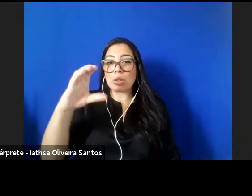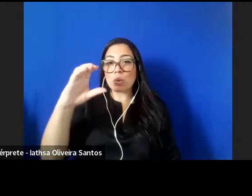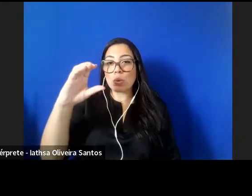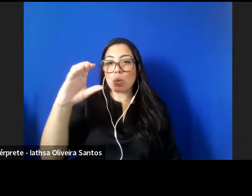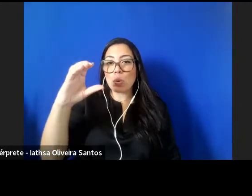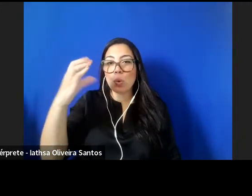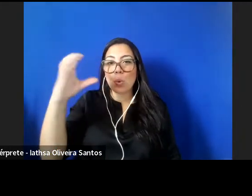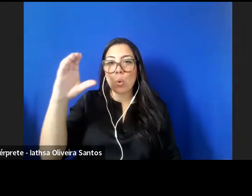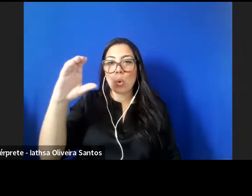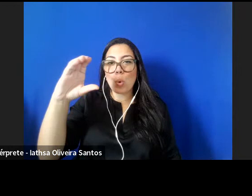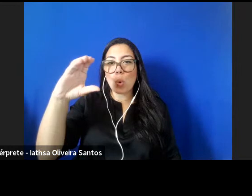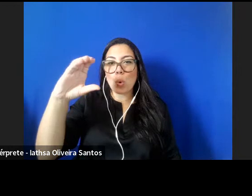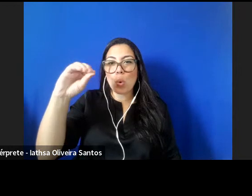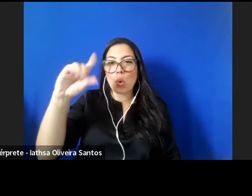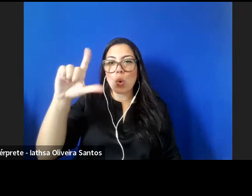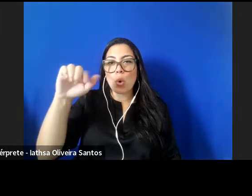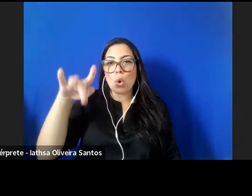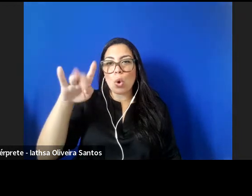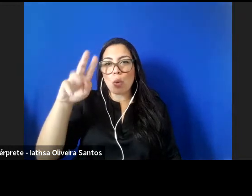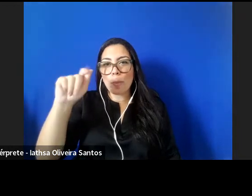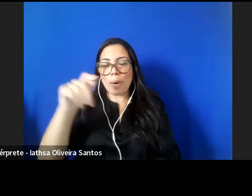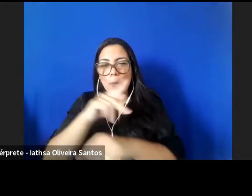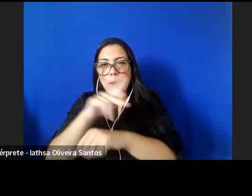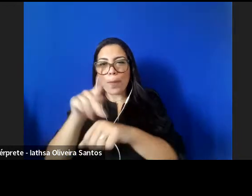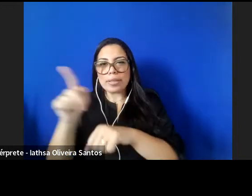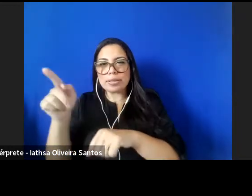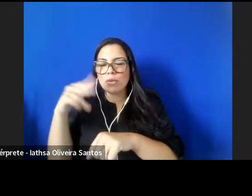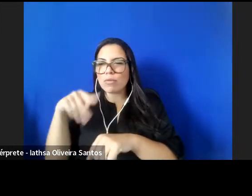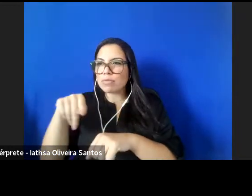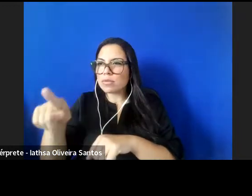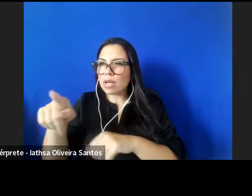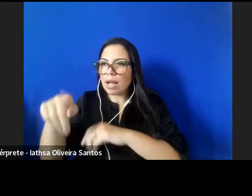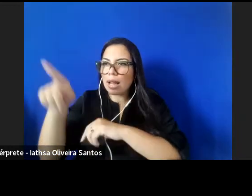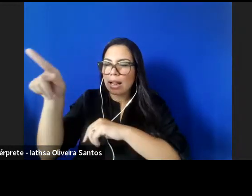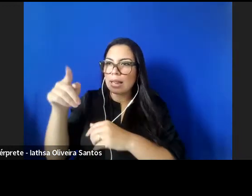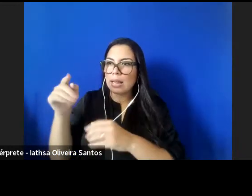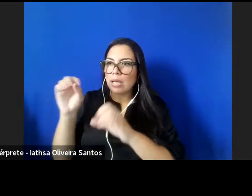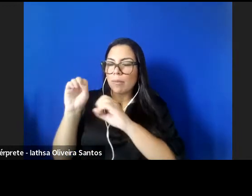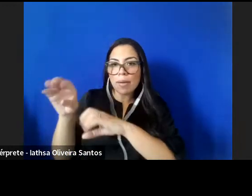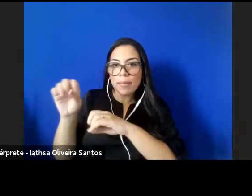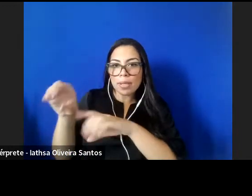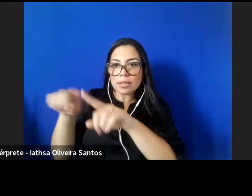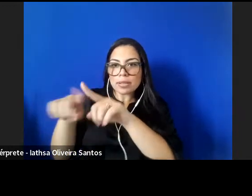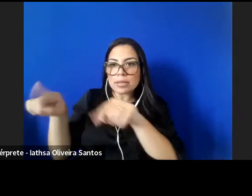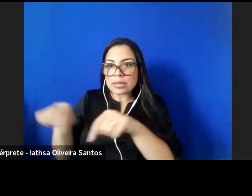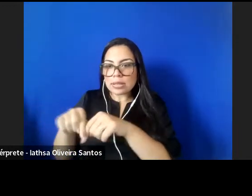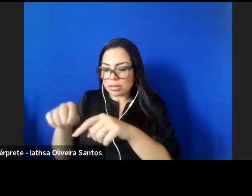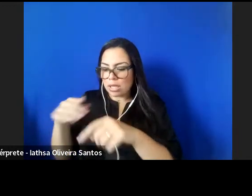do professor Bryant Gart, eu passei por uma sala e ele estava dando aula. Eu falei, não é